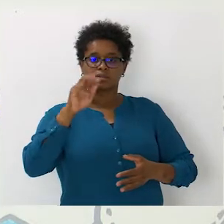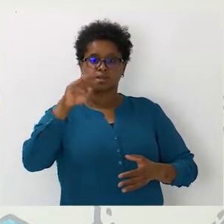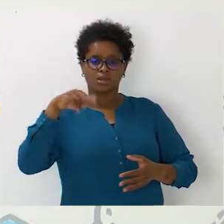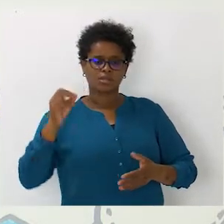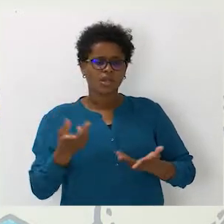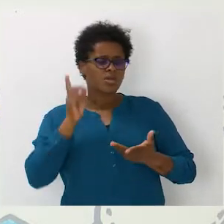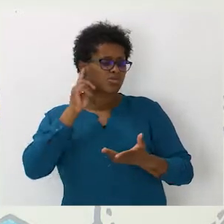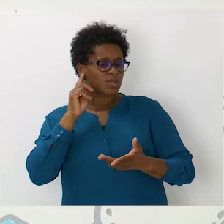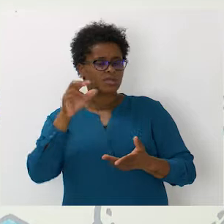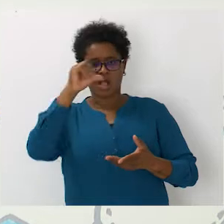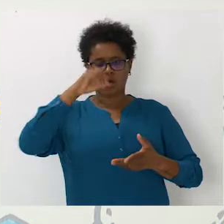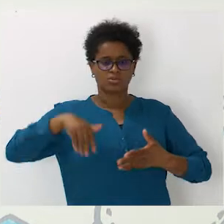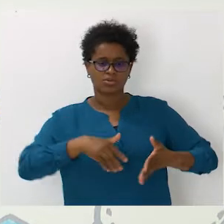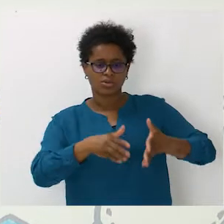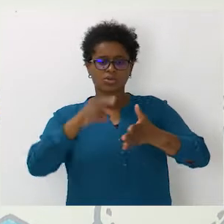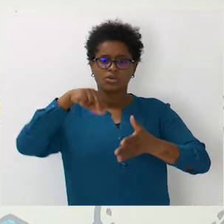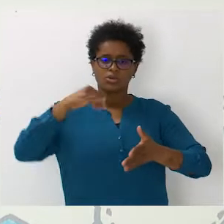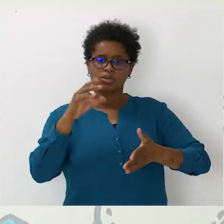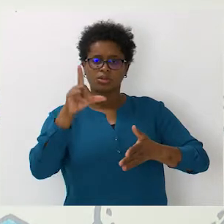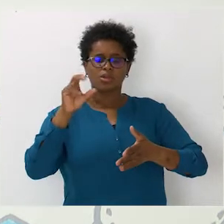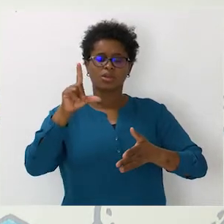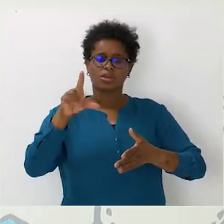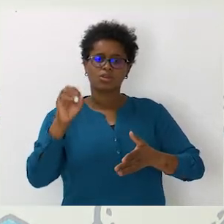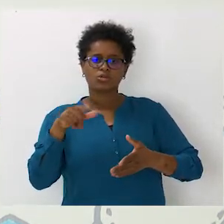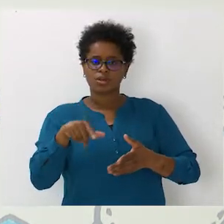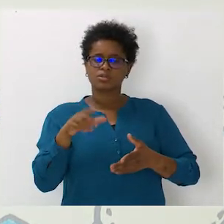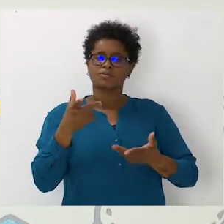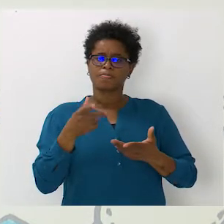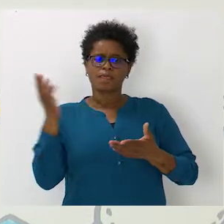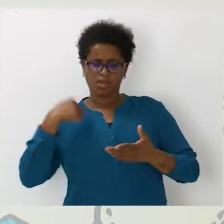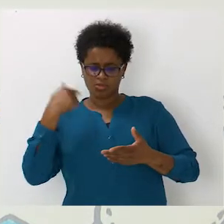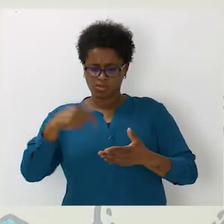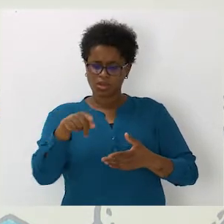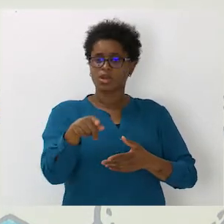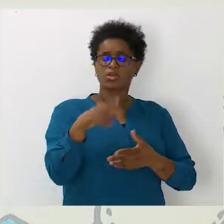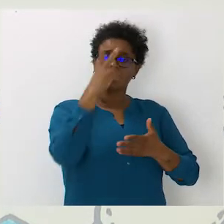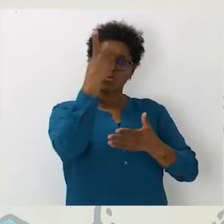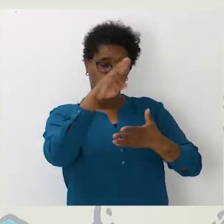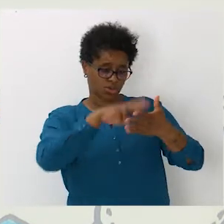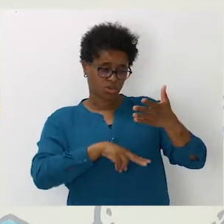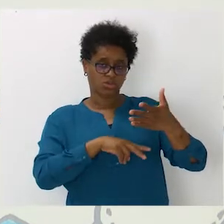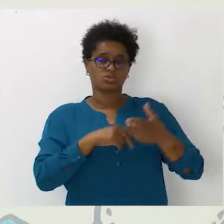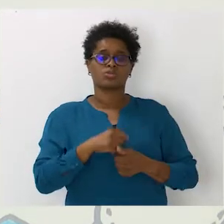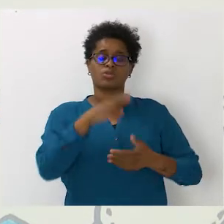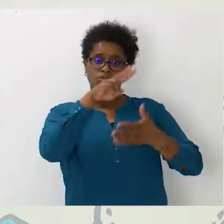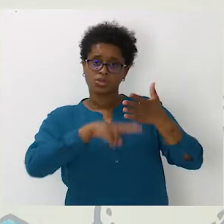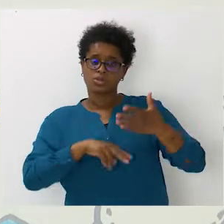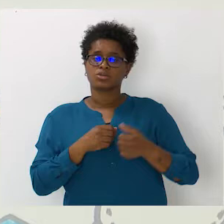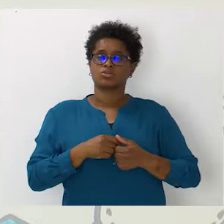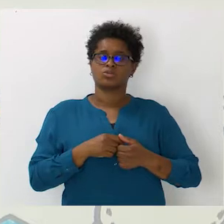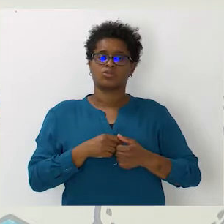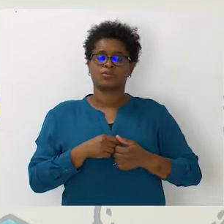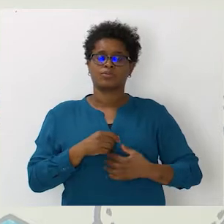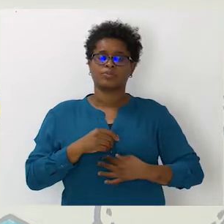Nilo para essa civilização, trouxe ali um texto. Aliás, esse texto é